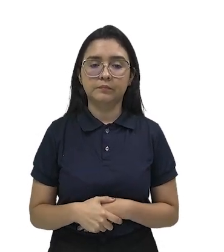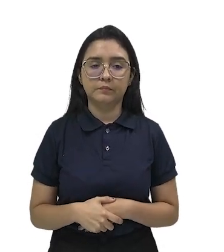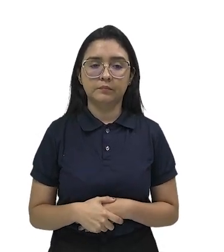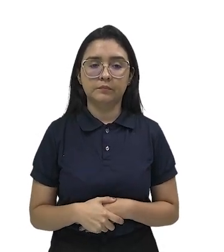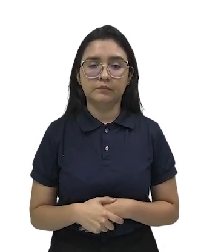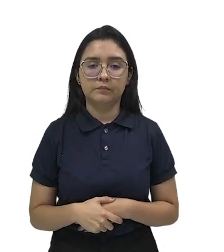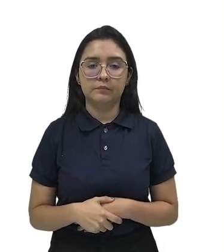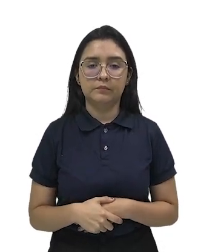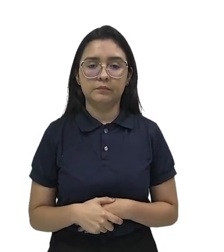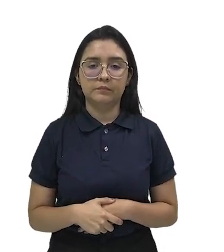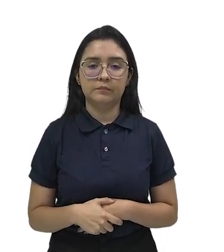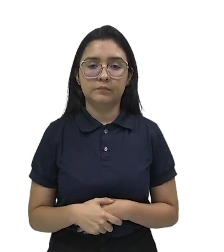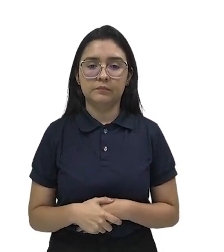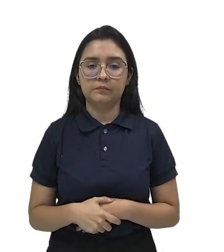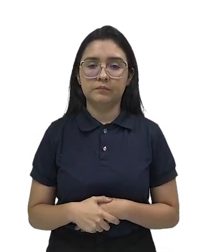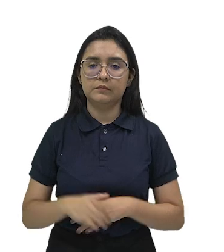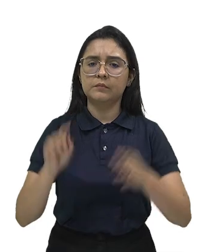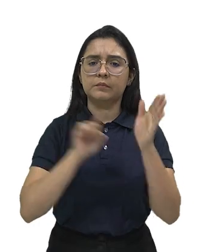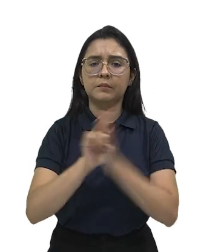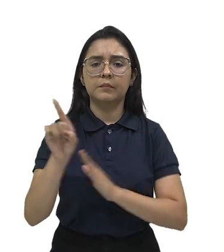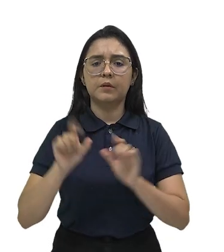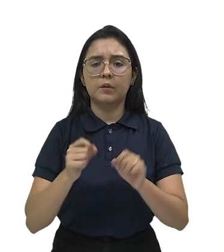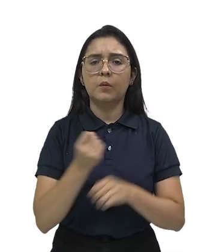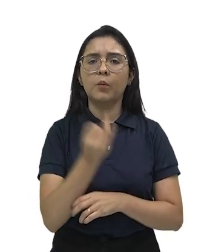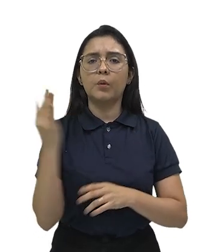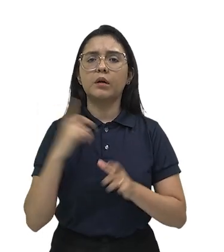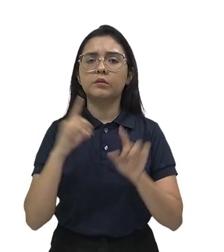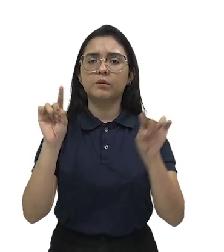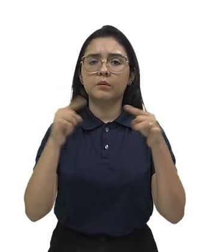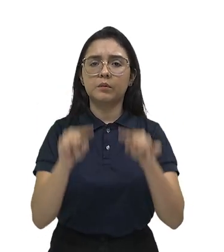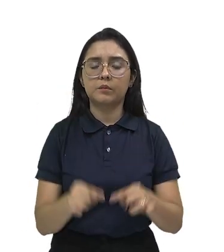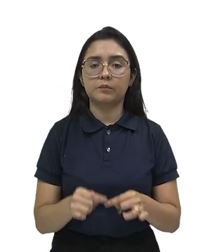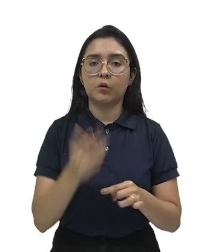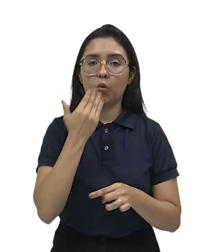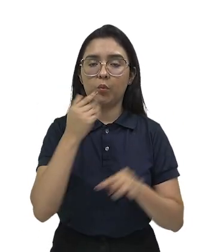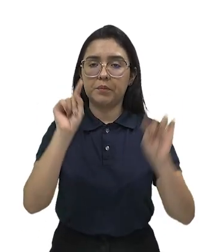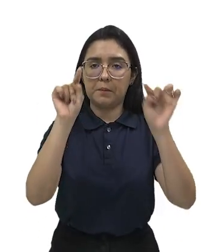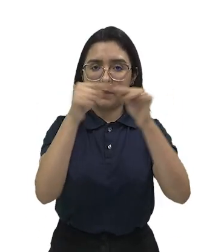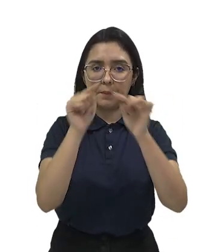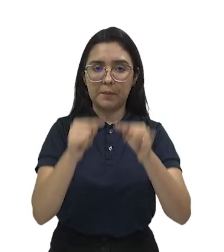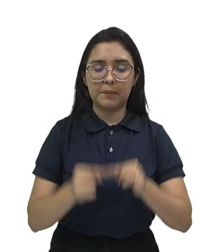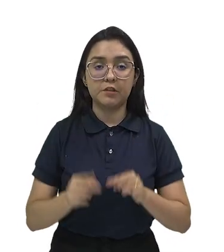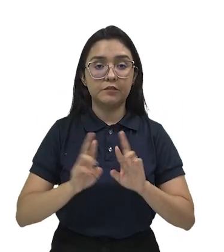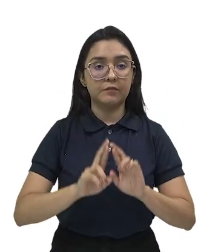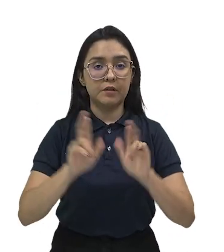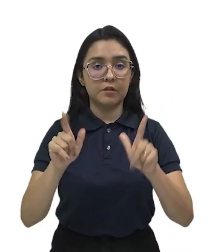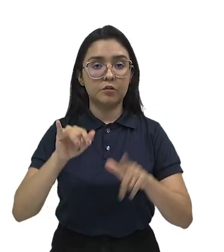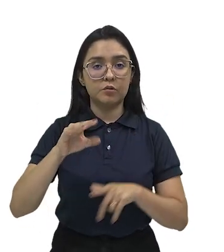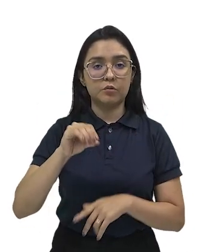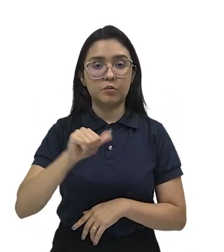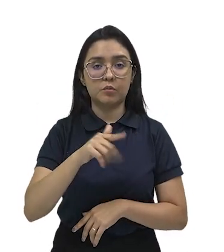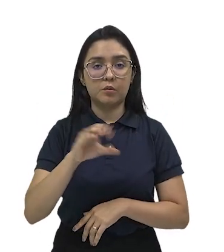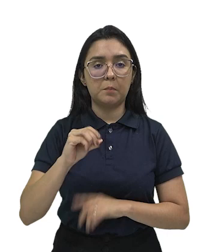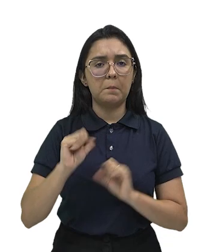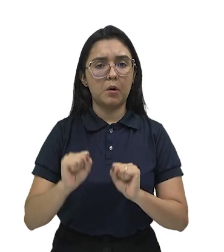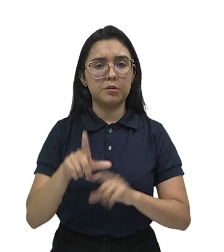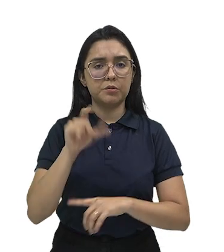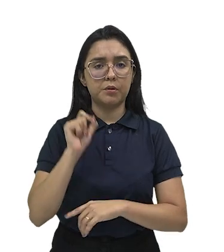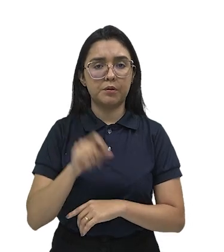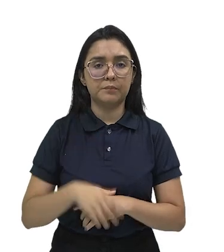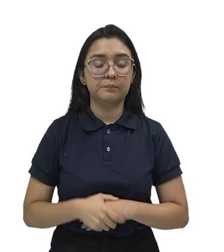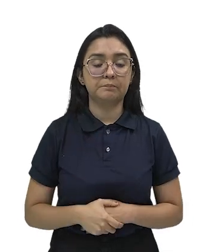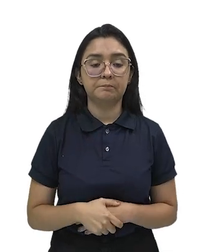Agora, quando se pergunta quantas combinações de refeições diferentes João pode